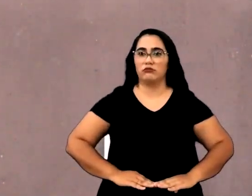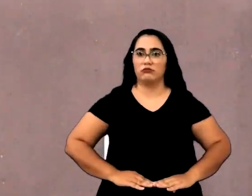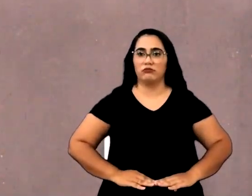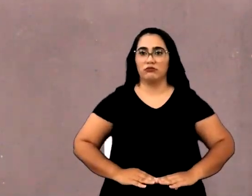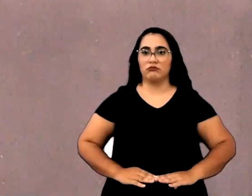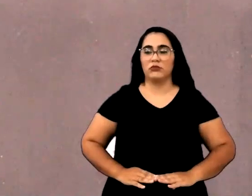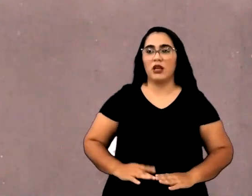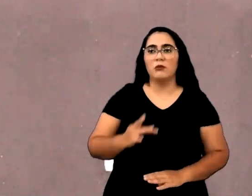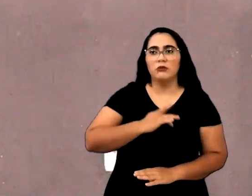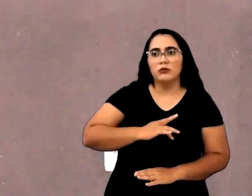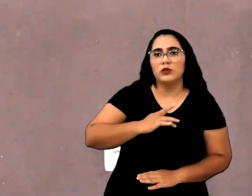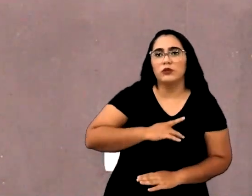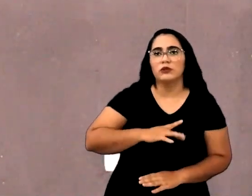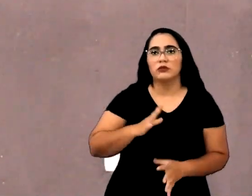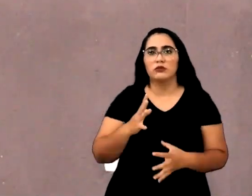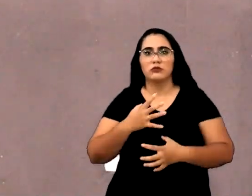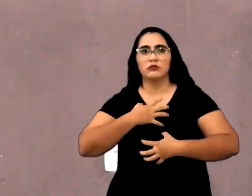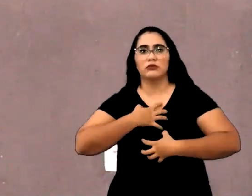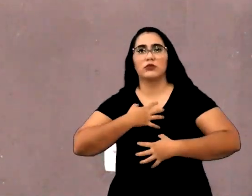ele se compadeceu,